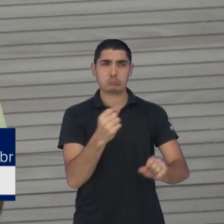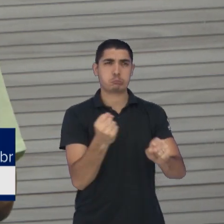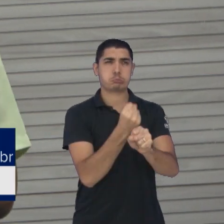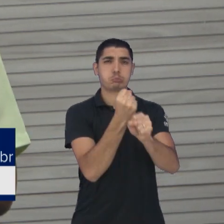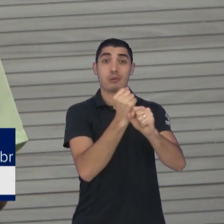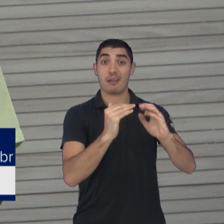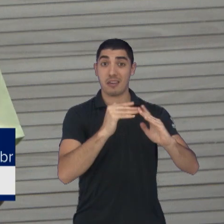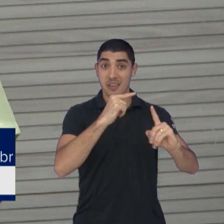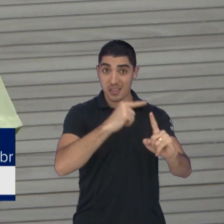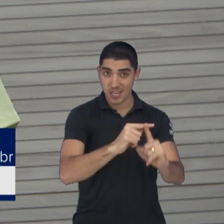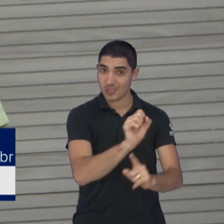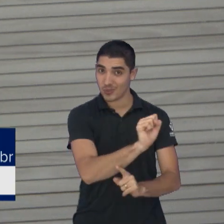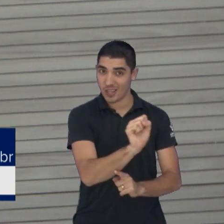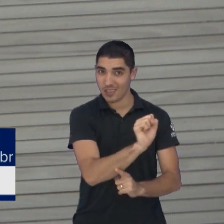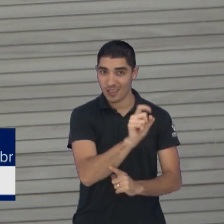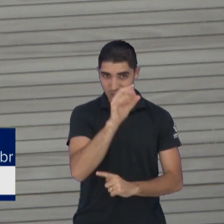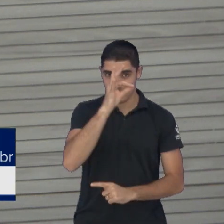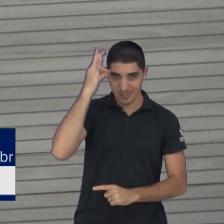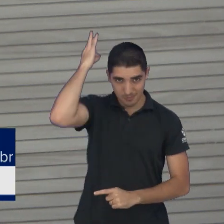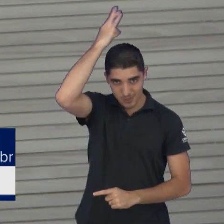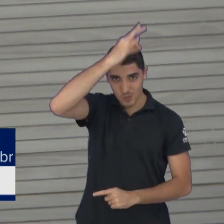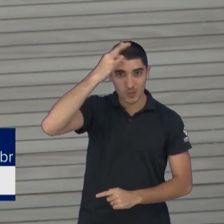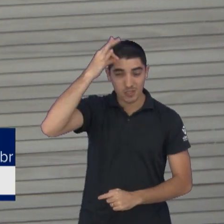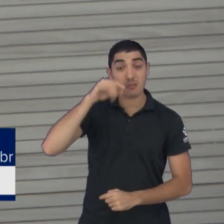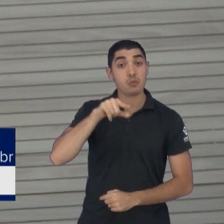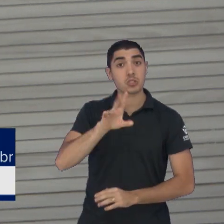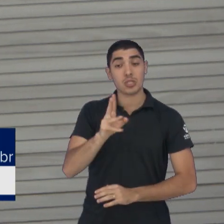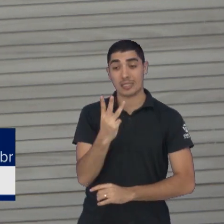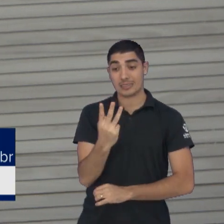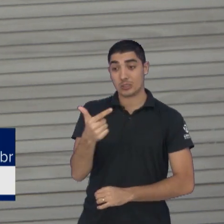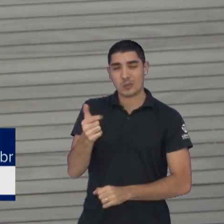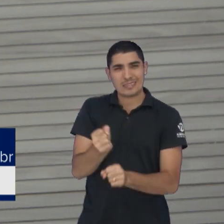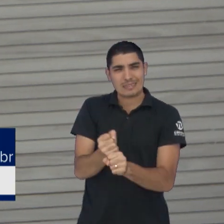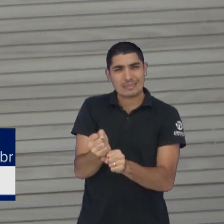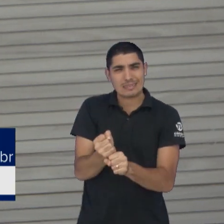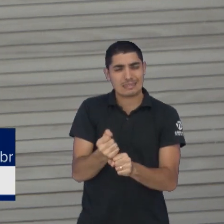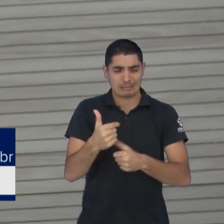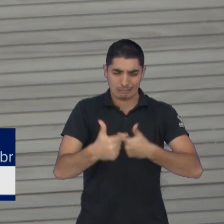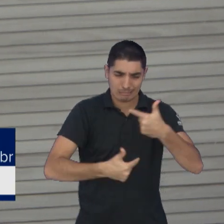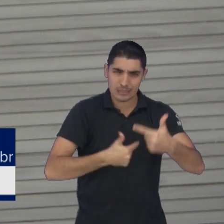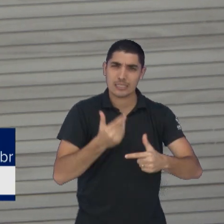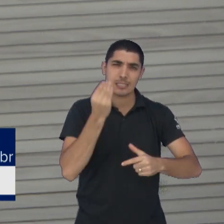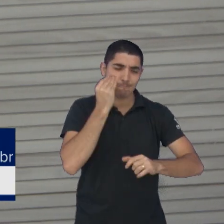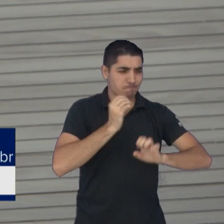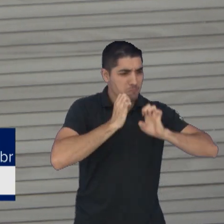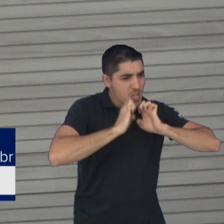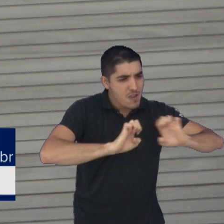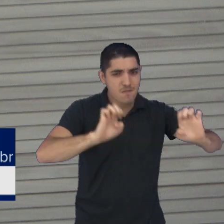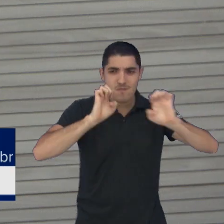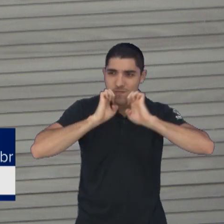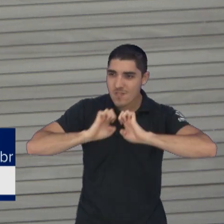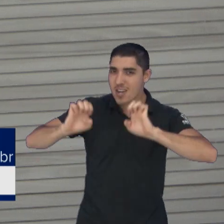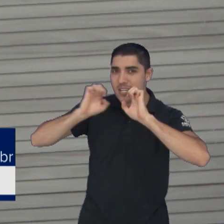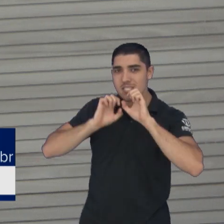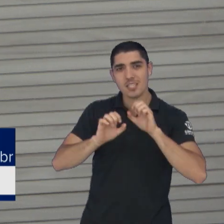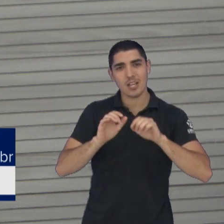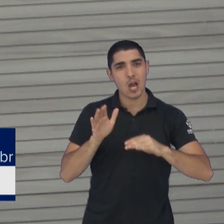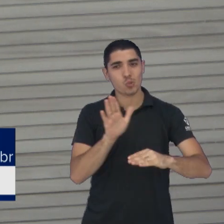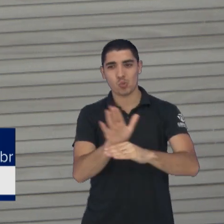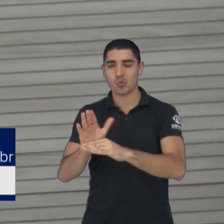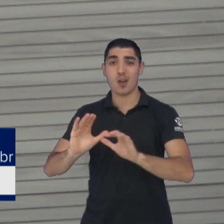anos de um longo trabalho de evangelização, um longo trabalho de ajuda à comunidade, uma